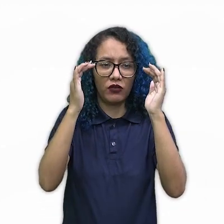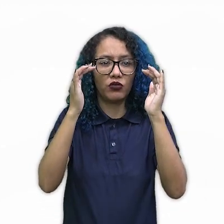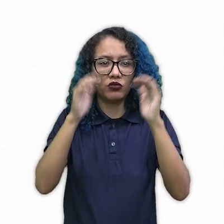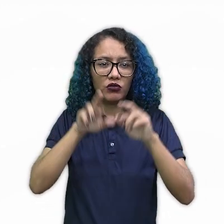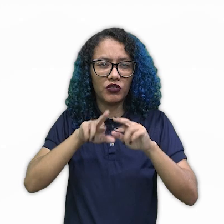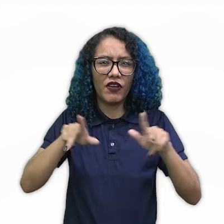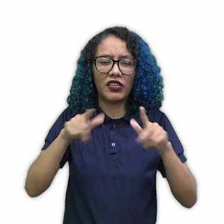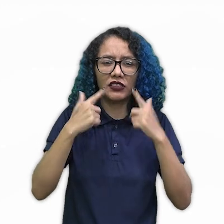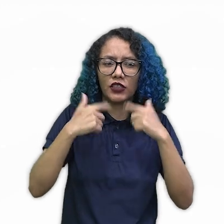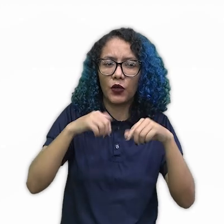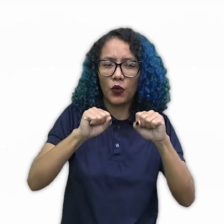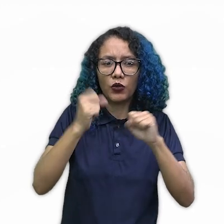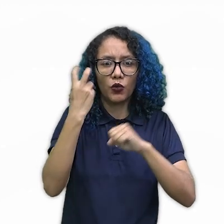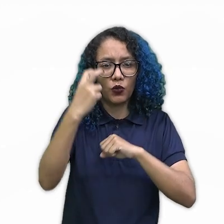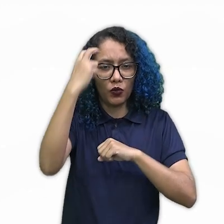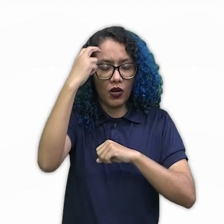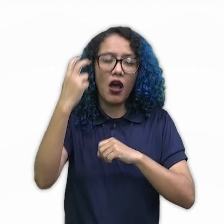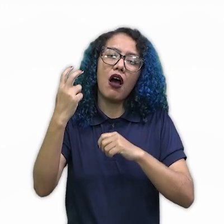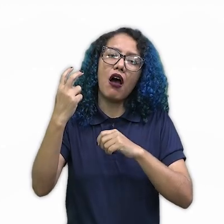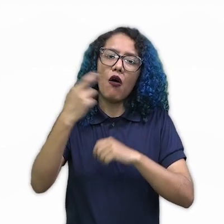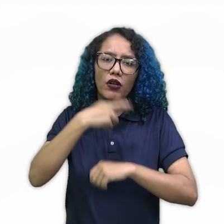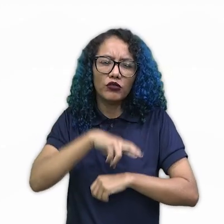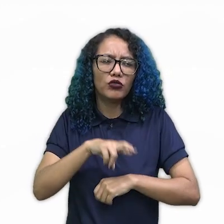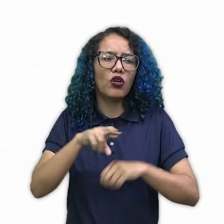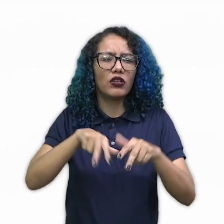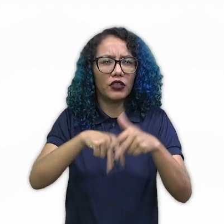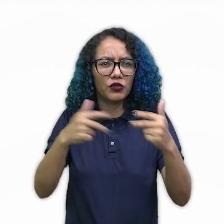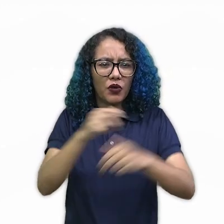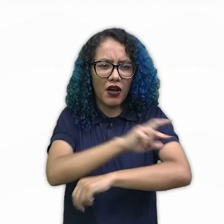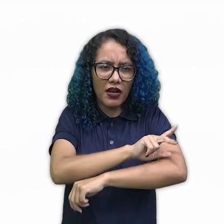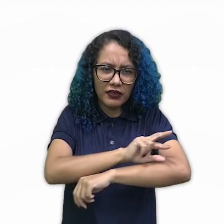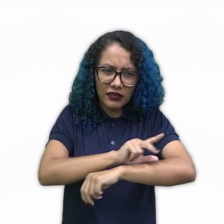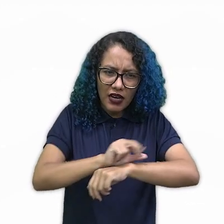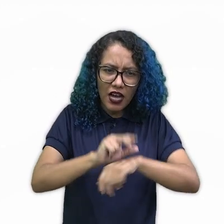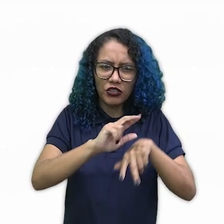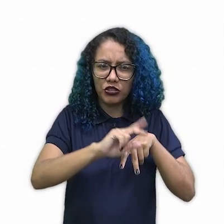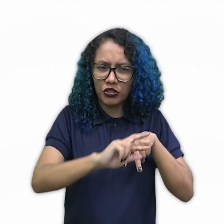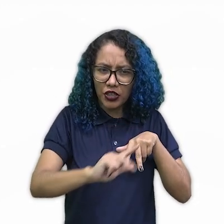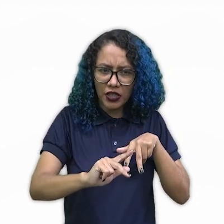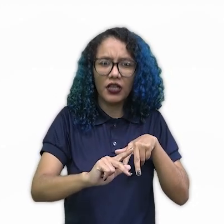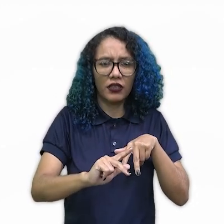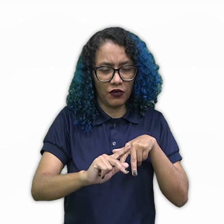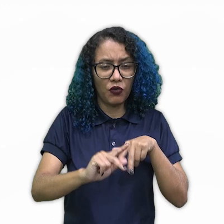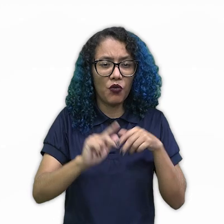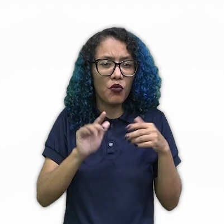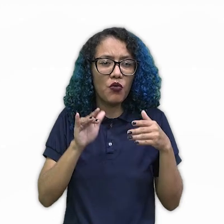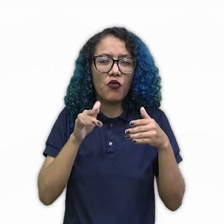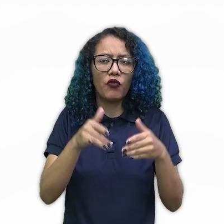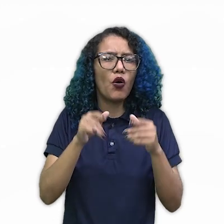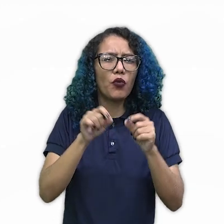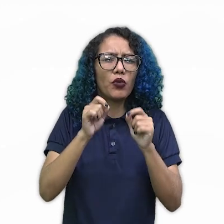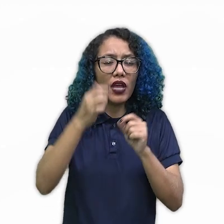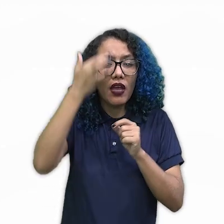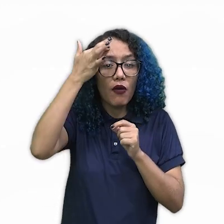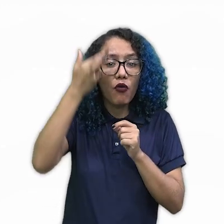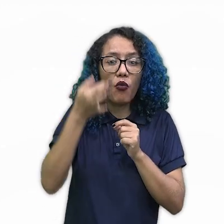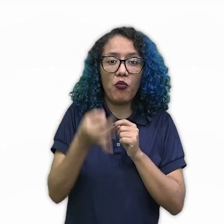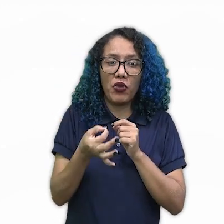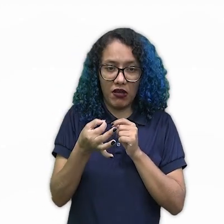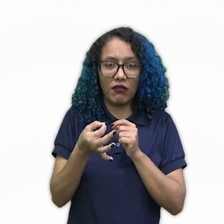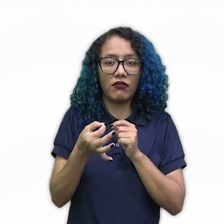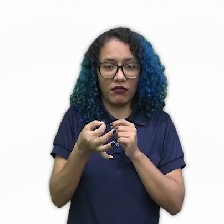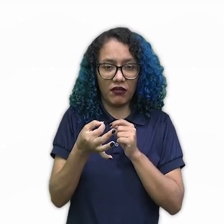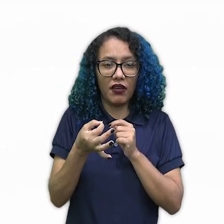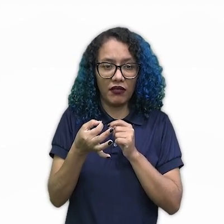às diferenças linguísticas, culturais, religiosas, étnico-raciais, gênero,